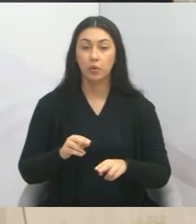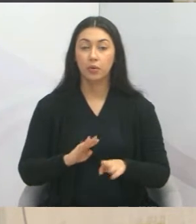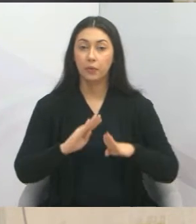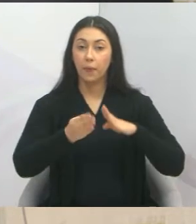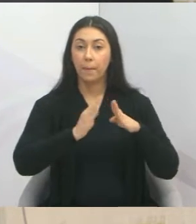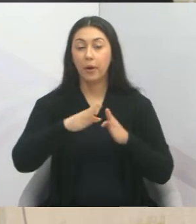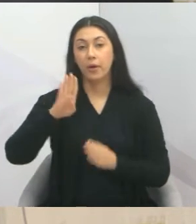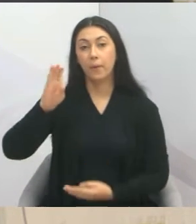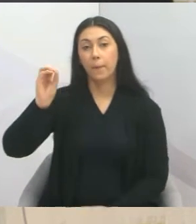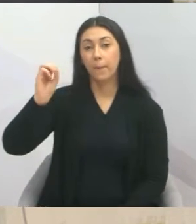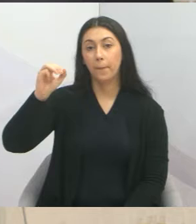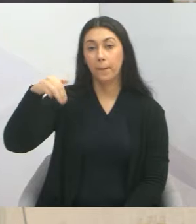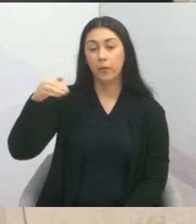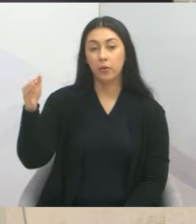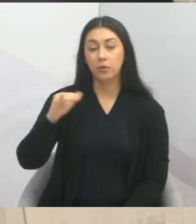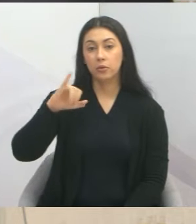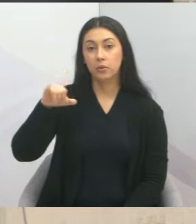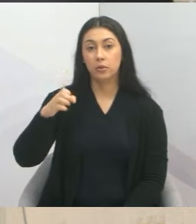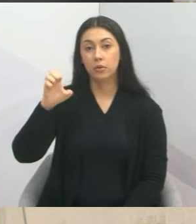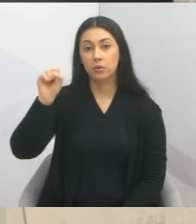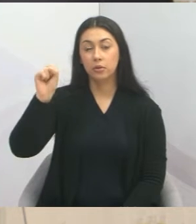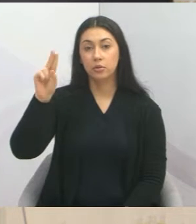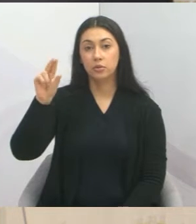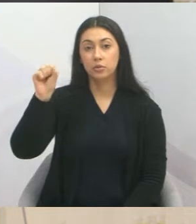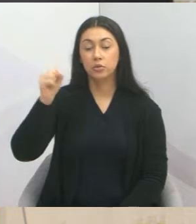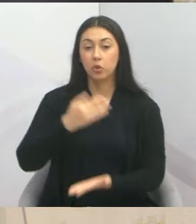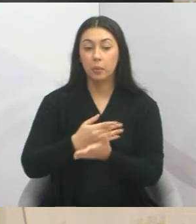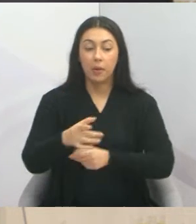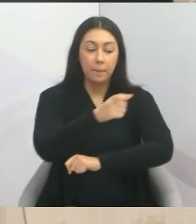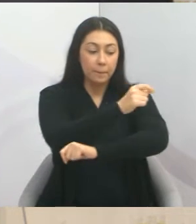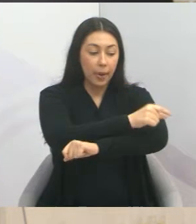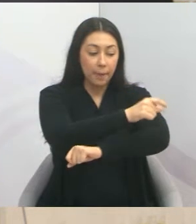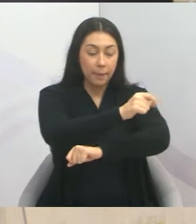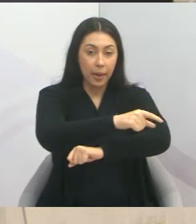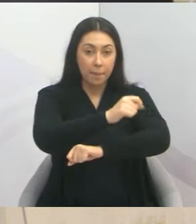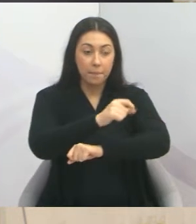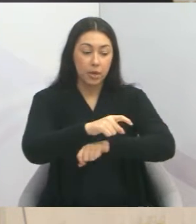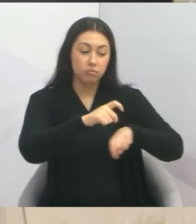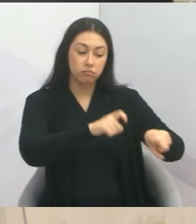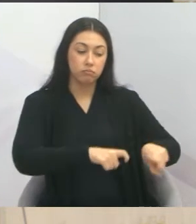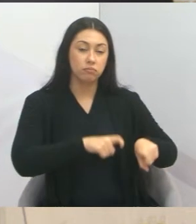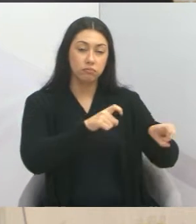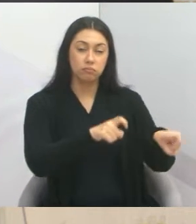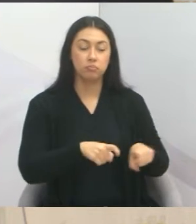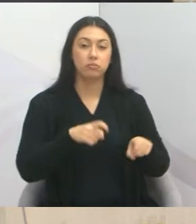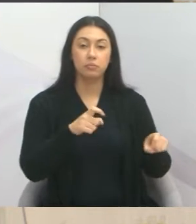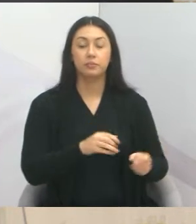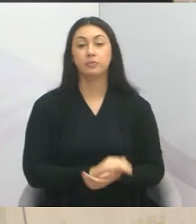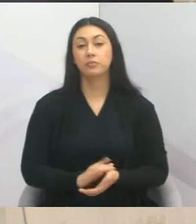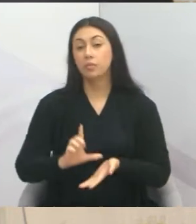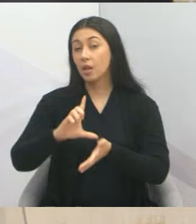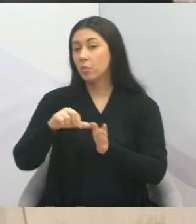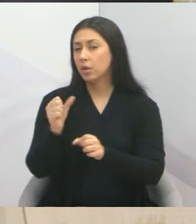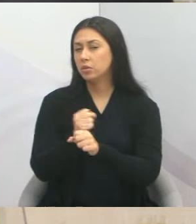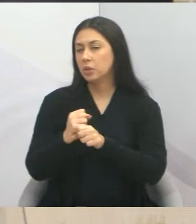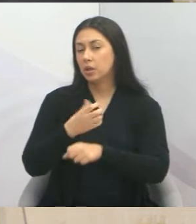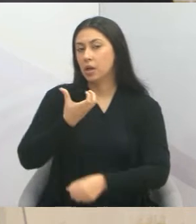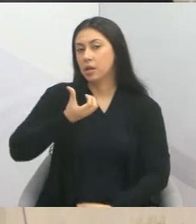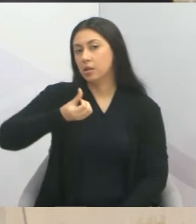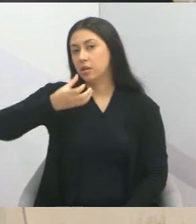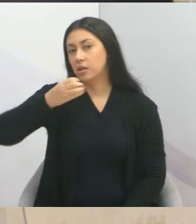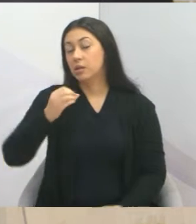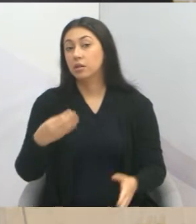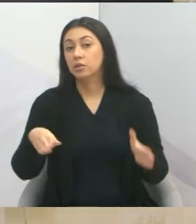Bom Jesus e se dedicar à agricultura de hortaliças posteriormente na década de 60 chegaram ao município